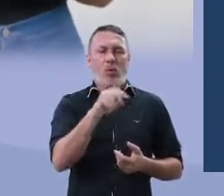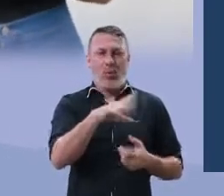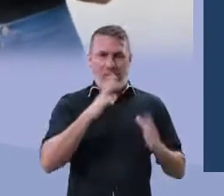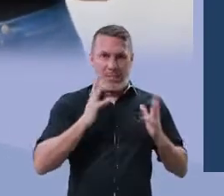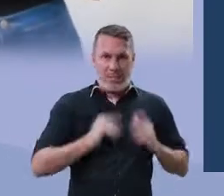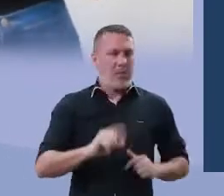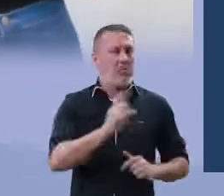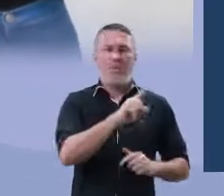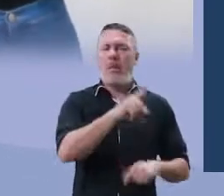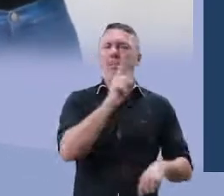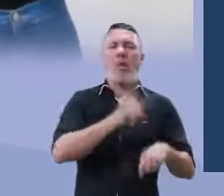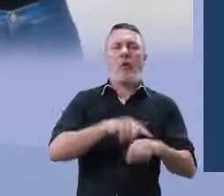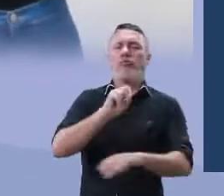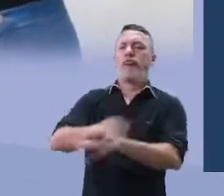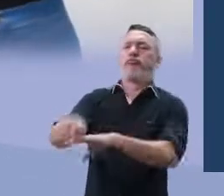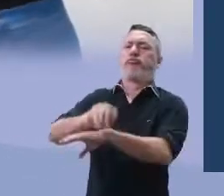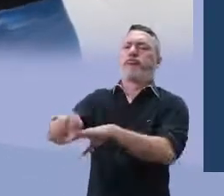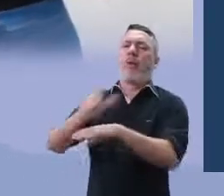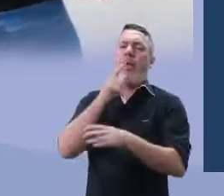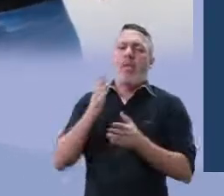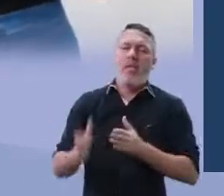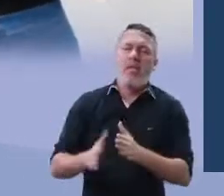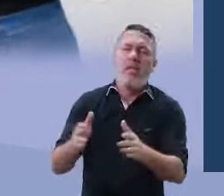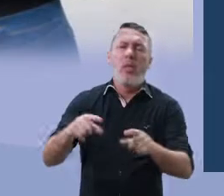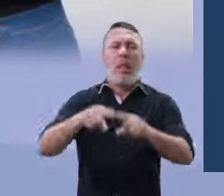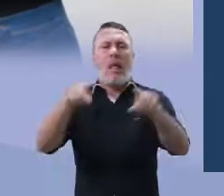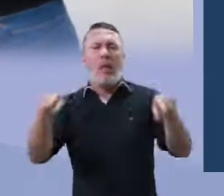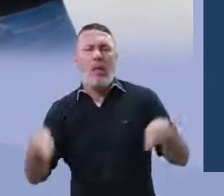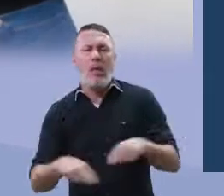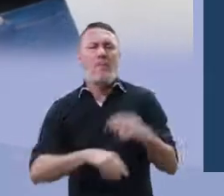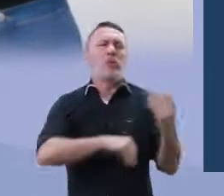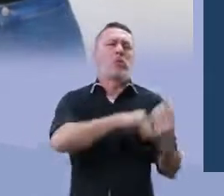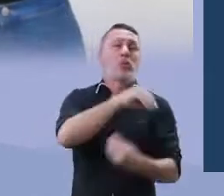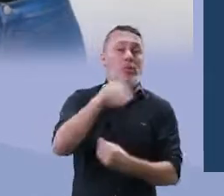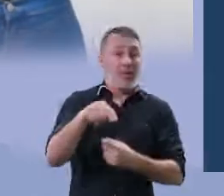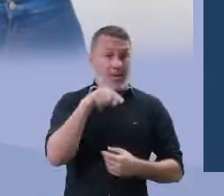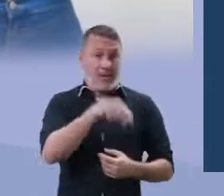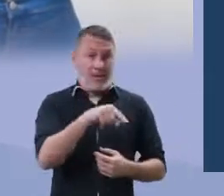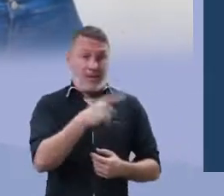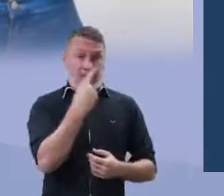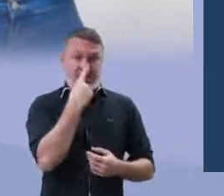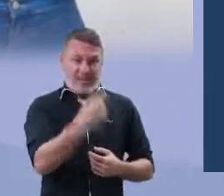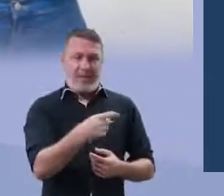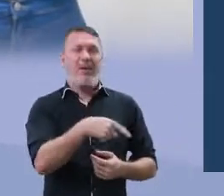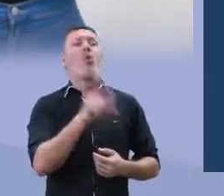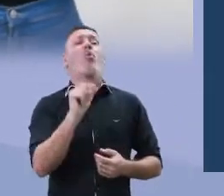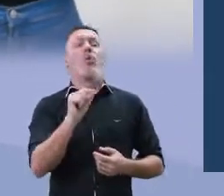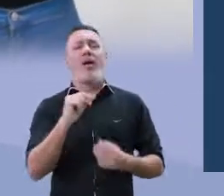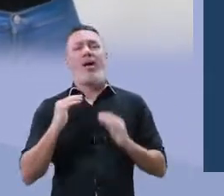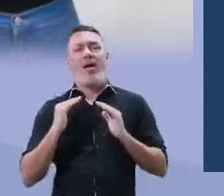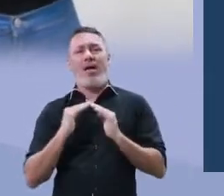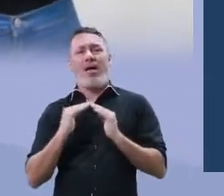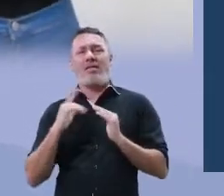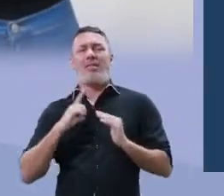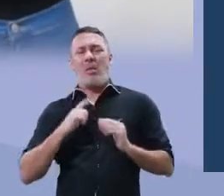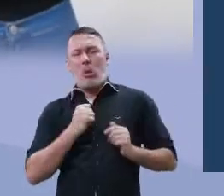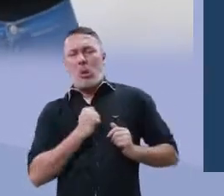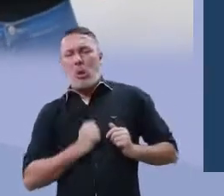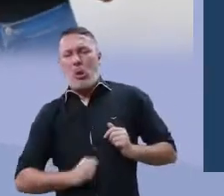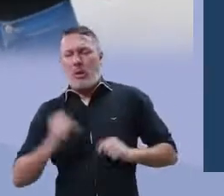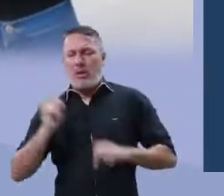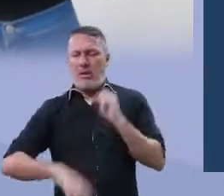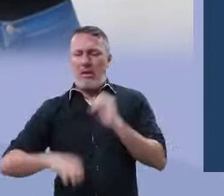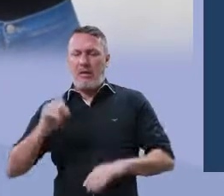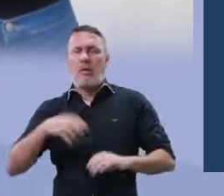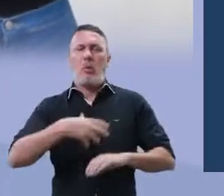jogado nos rios, nos lagos, antes de ser despejado. Ali no esgoto, ele está vindo das casas